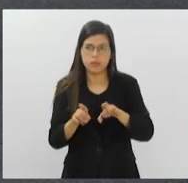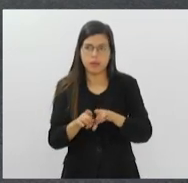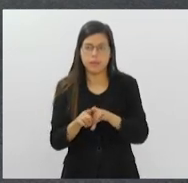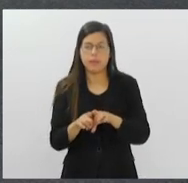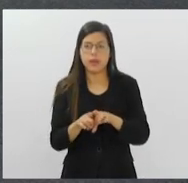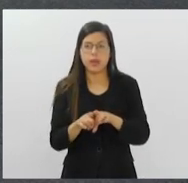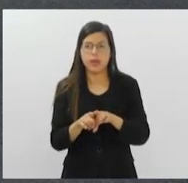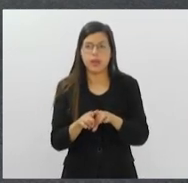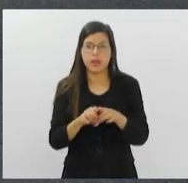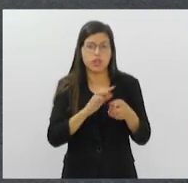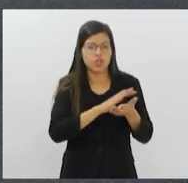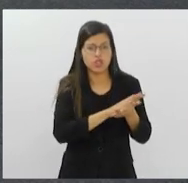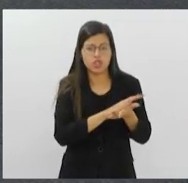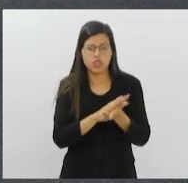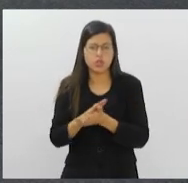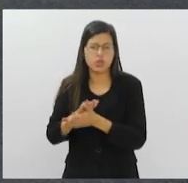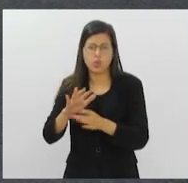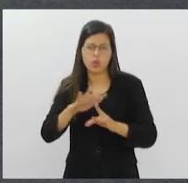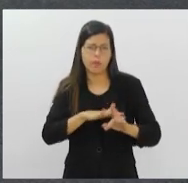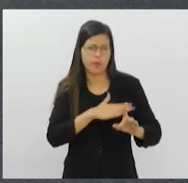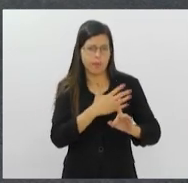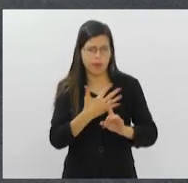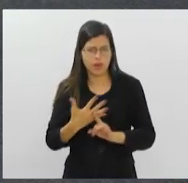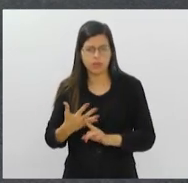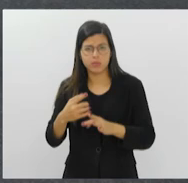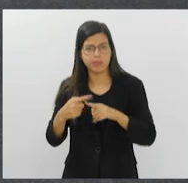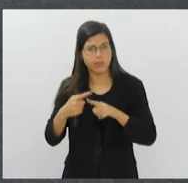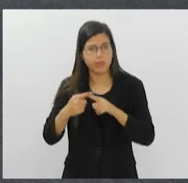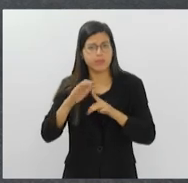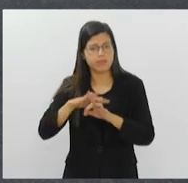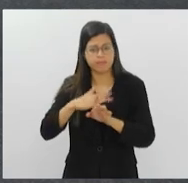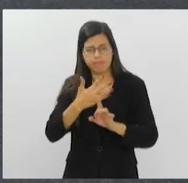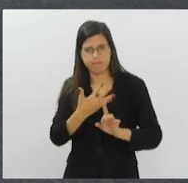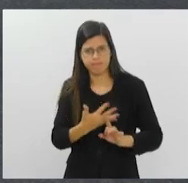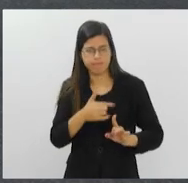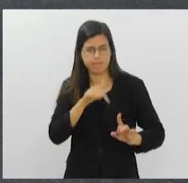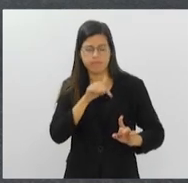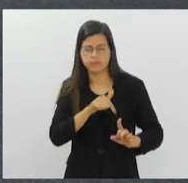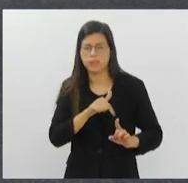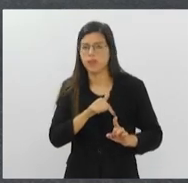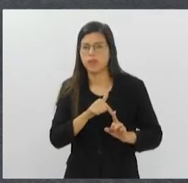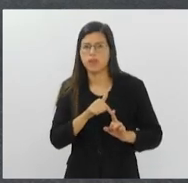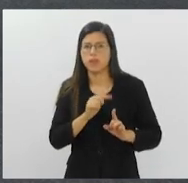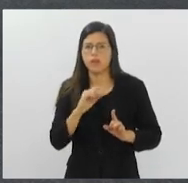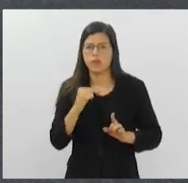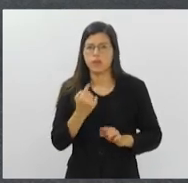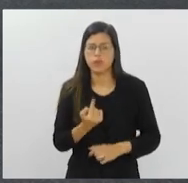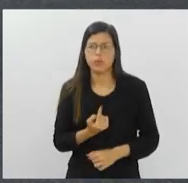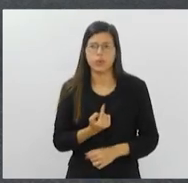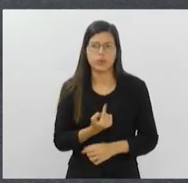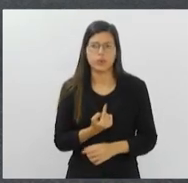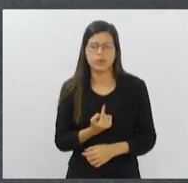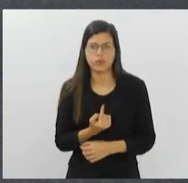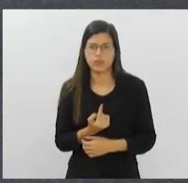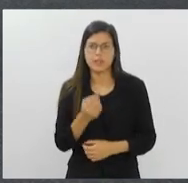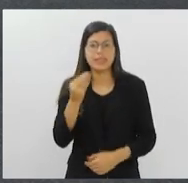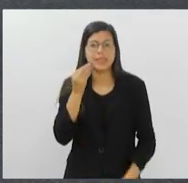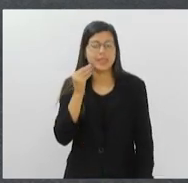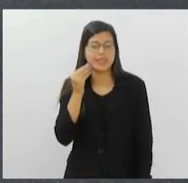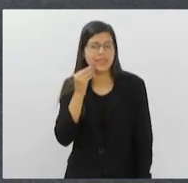de agredir o meio ambiente, porque o meio ambiente, nós estamos, né,